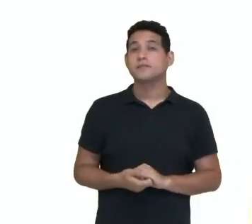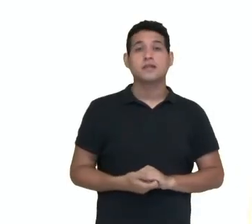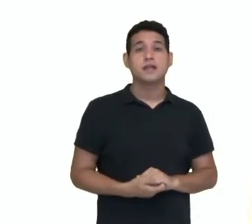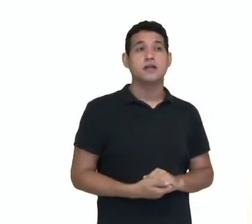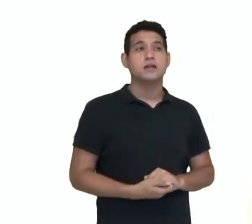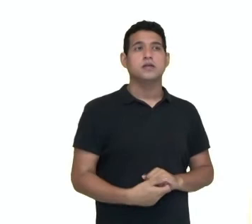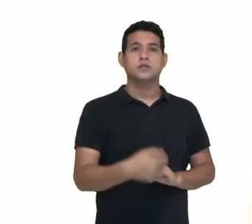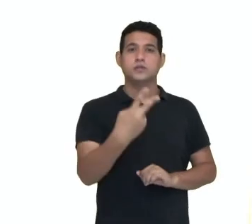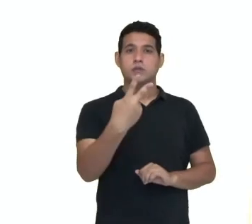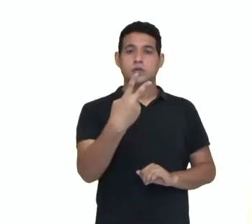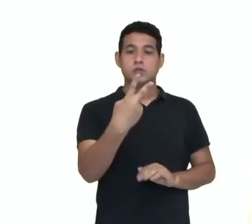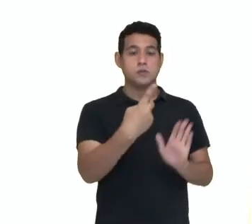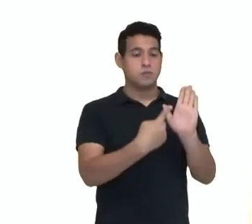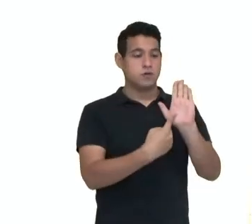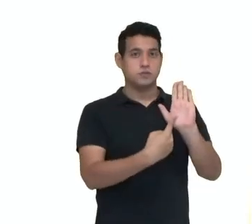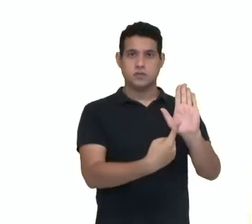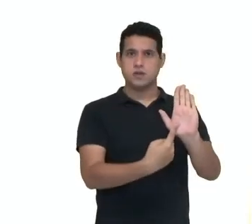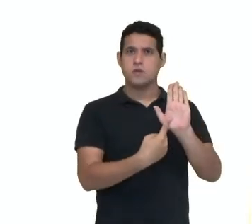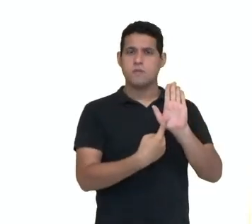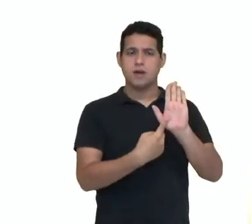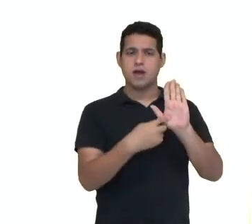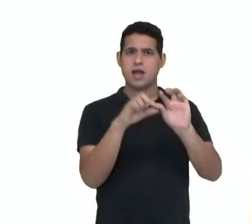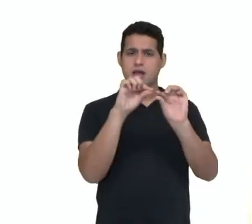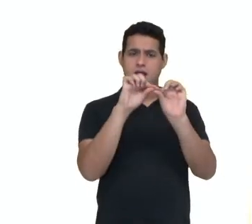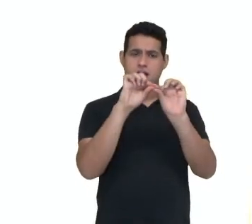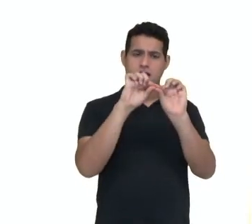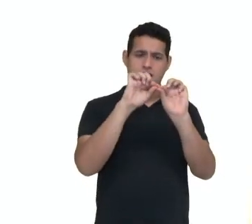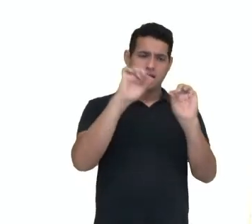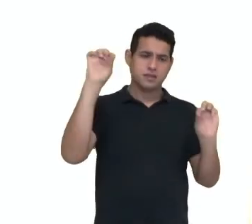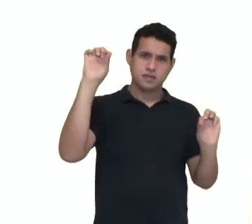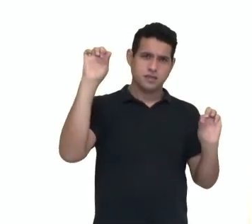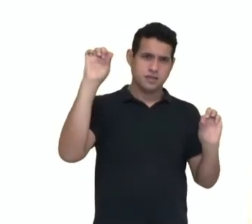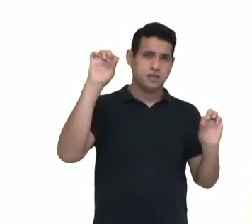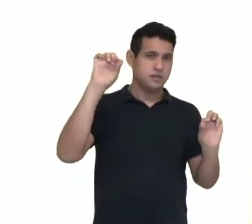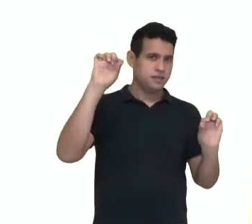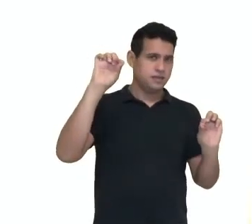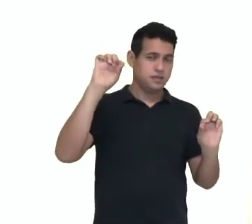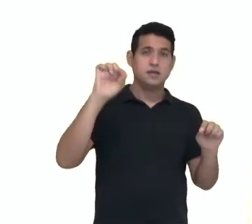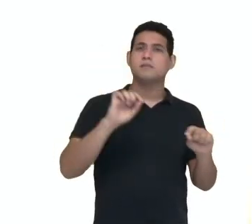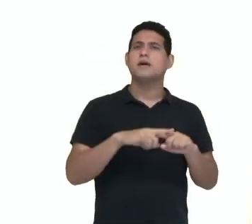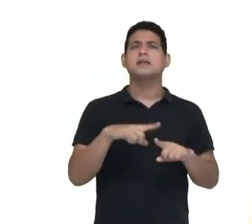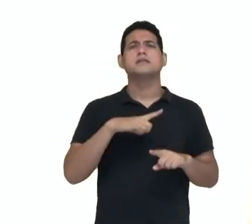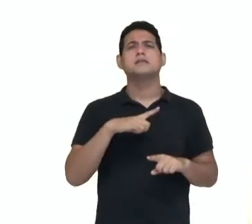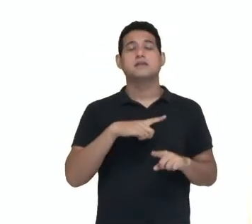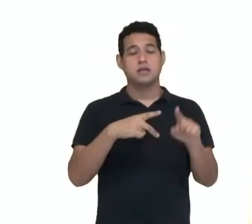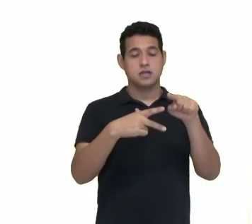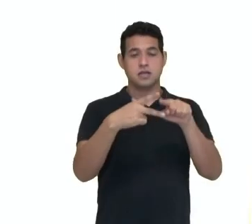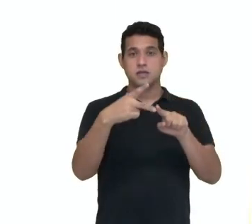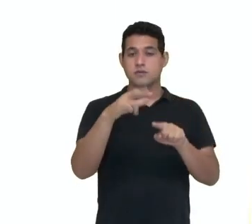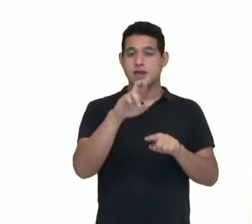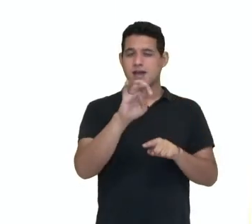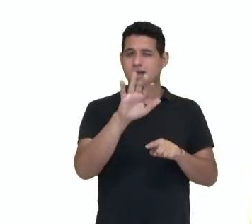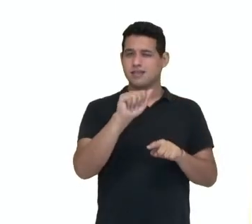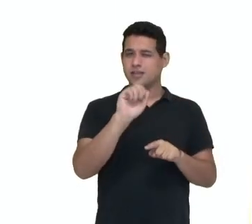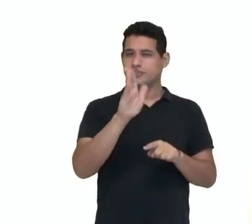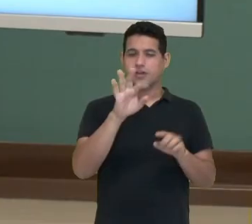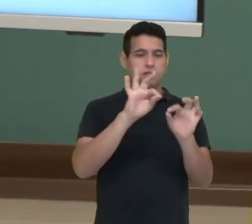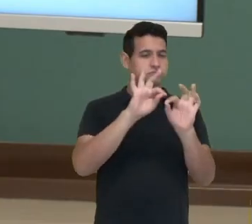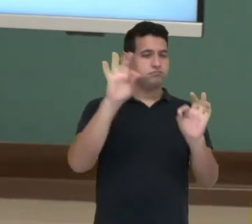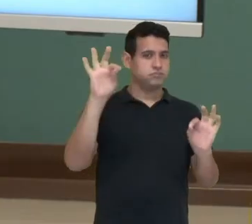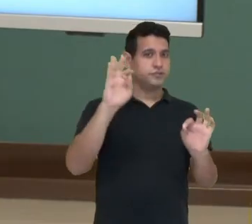pontos determinam uma reta, traça a reta ali, ok? Então eu tenho as duas retas